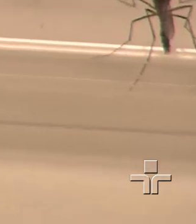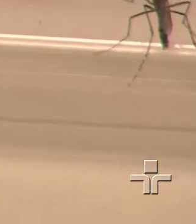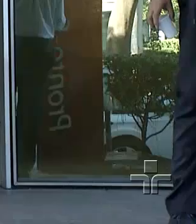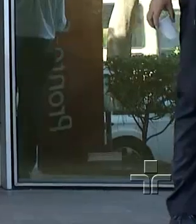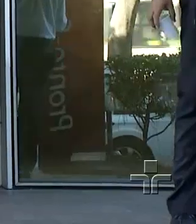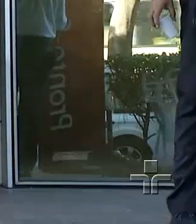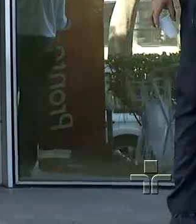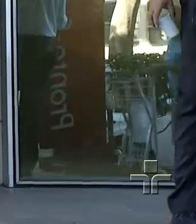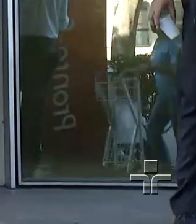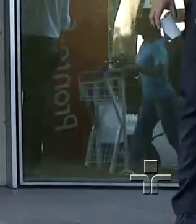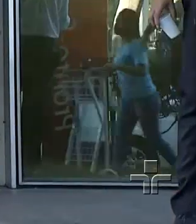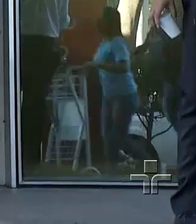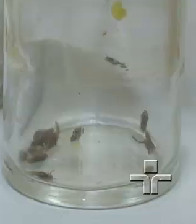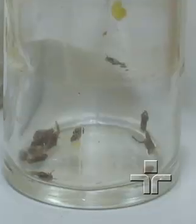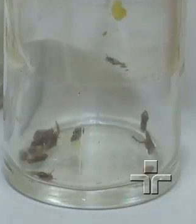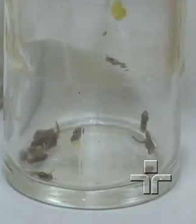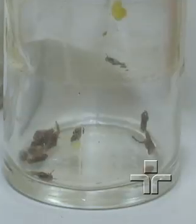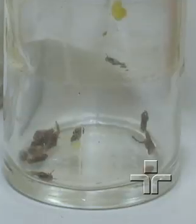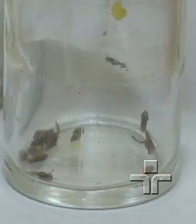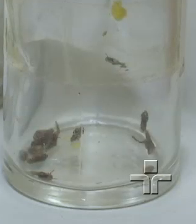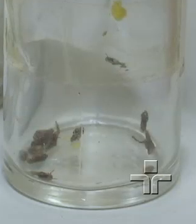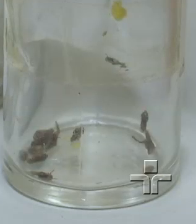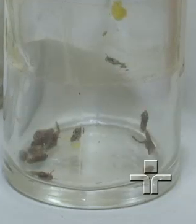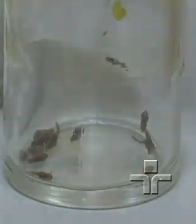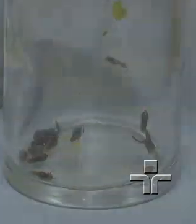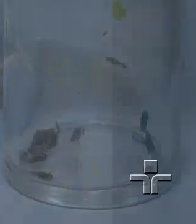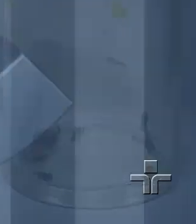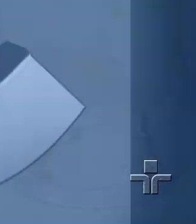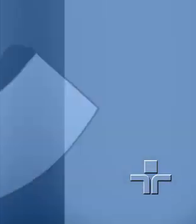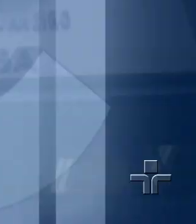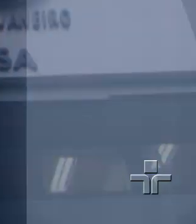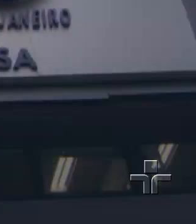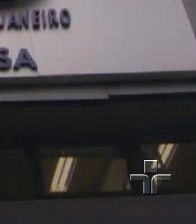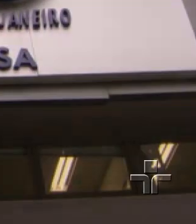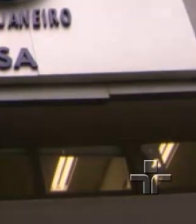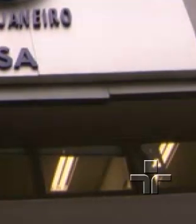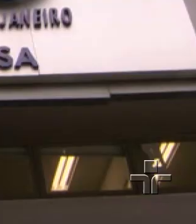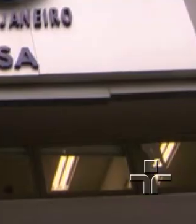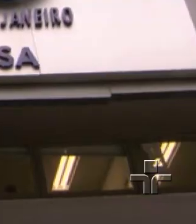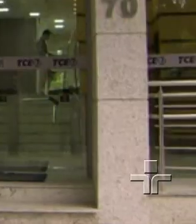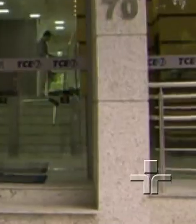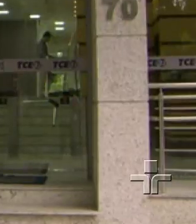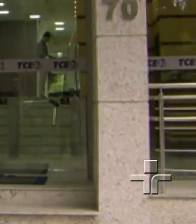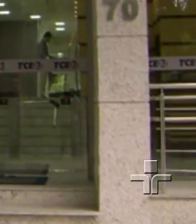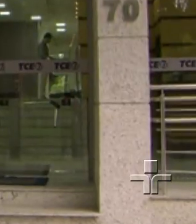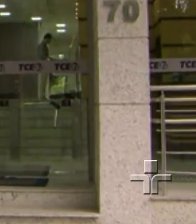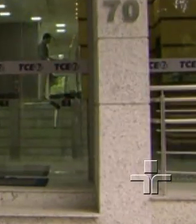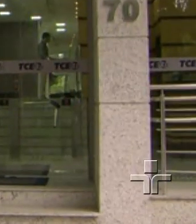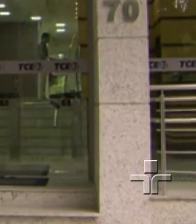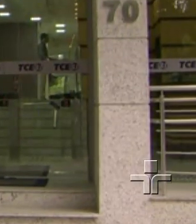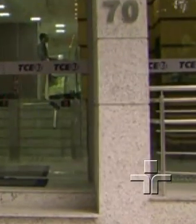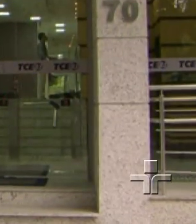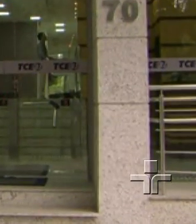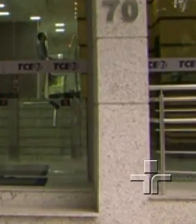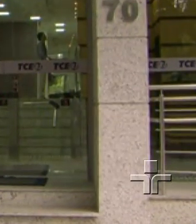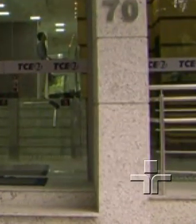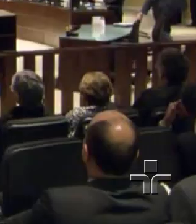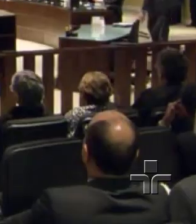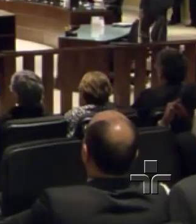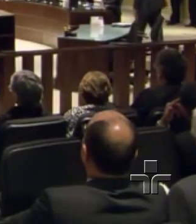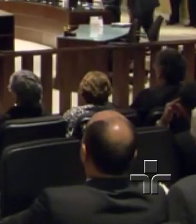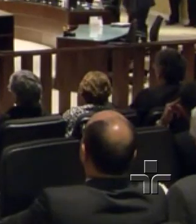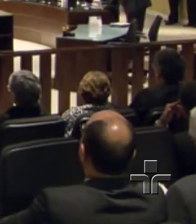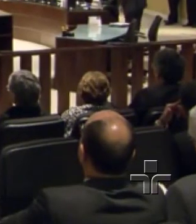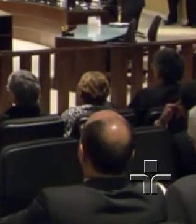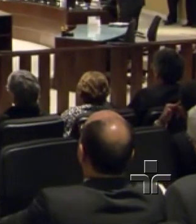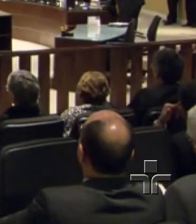São Paulo e Minas Gerais concentram 68% das vítimas. 5 conselheiros afastados do Tribunal de Contas do